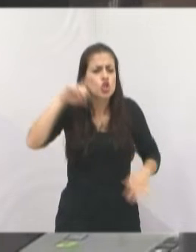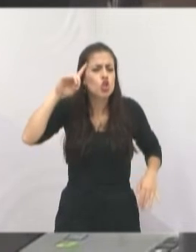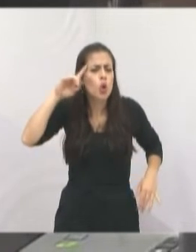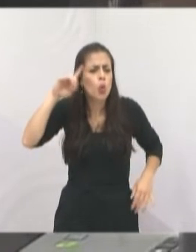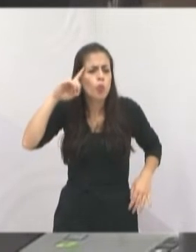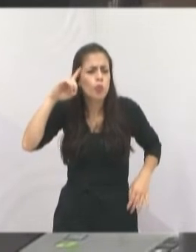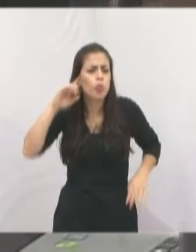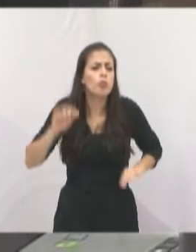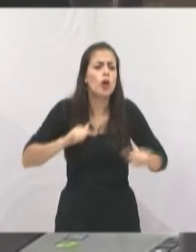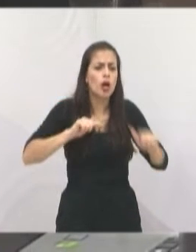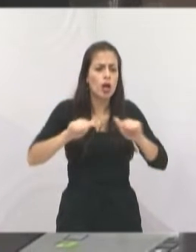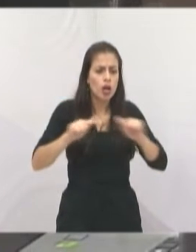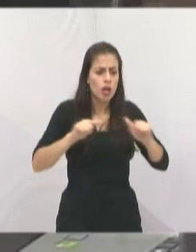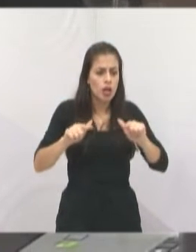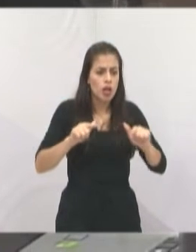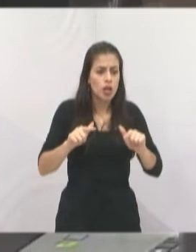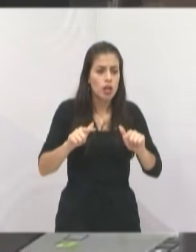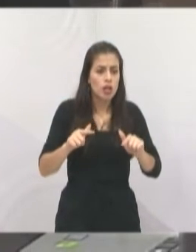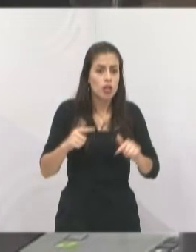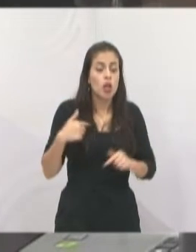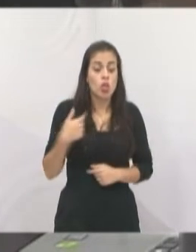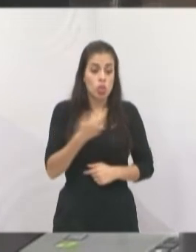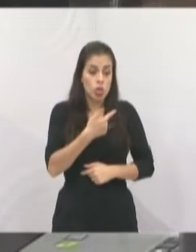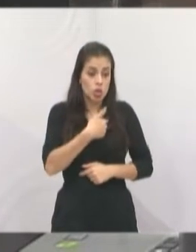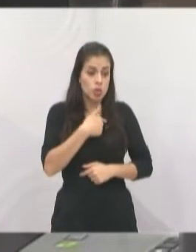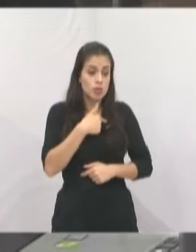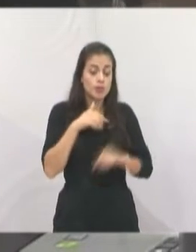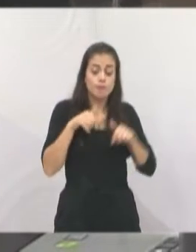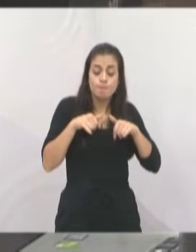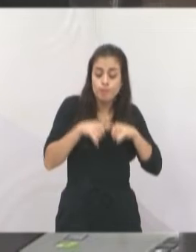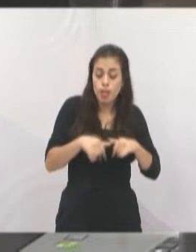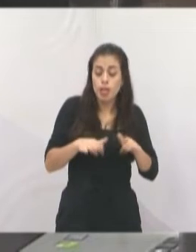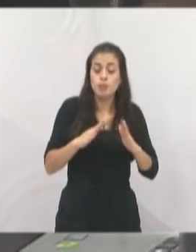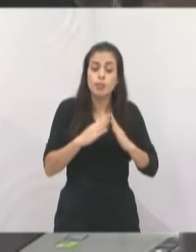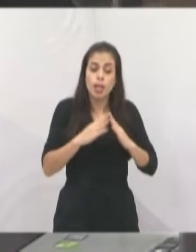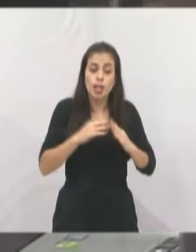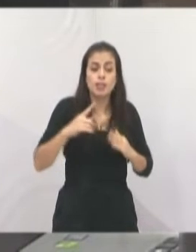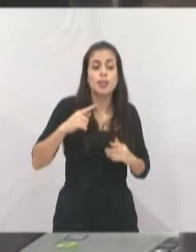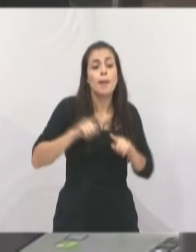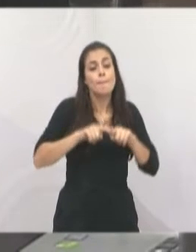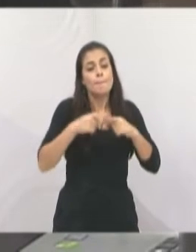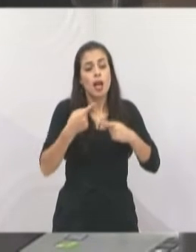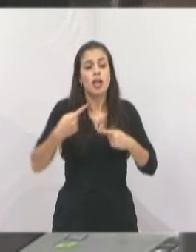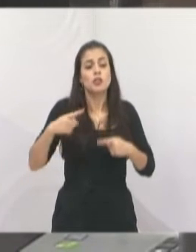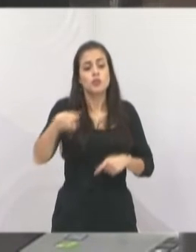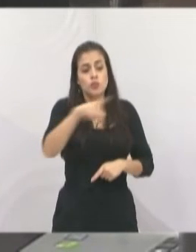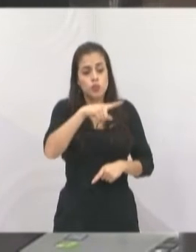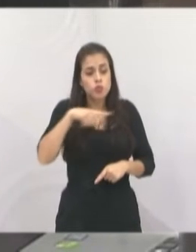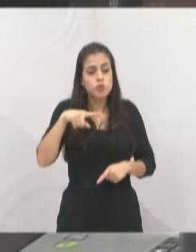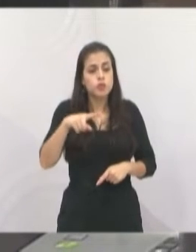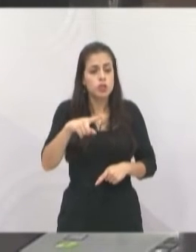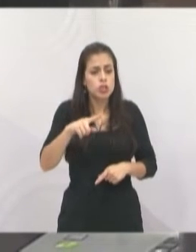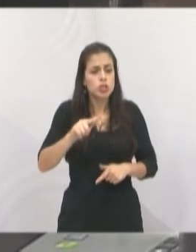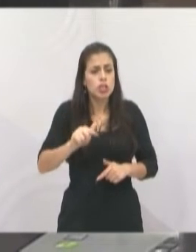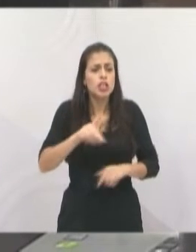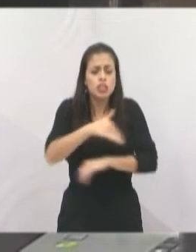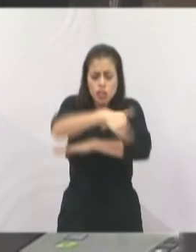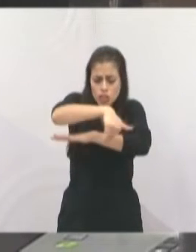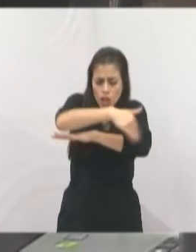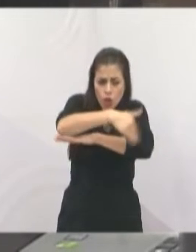dias. Muitos de nós estávamos em nossas casas e vocês não. Vocês estavam na rua